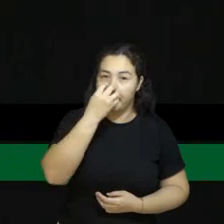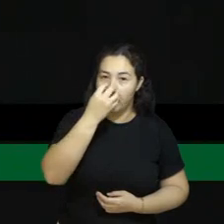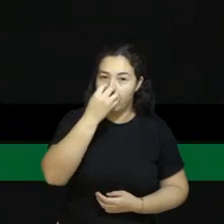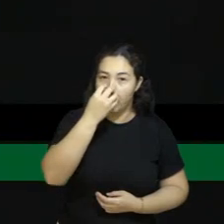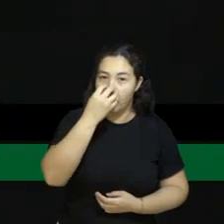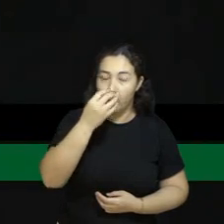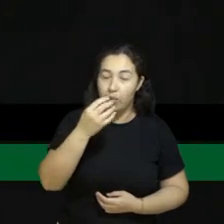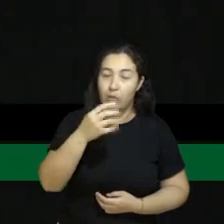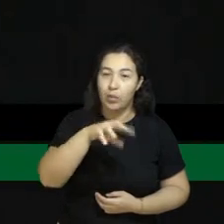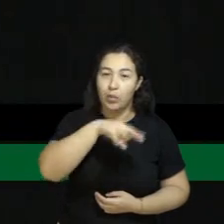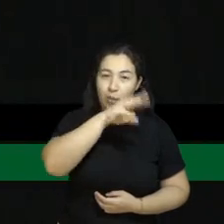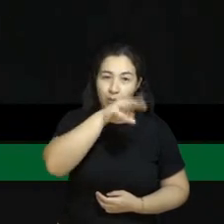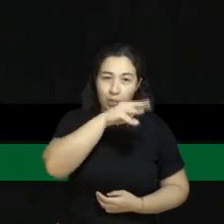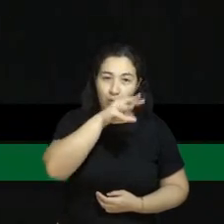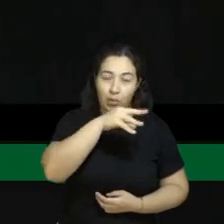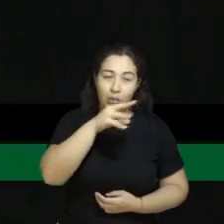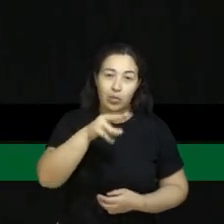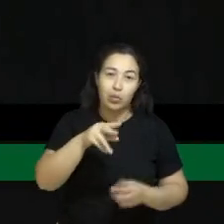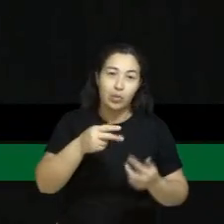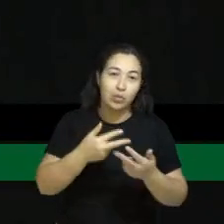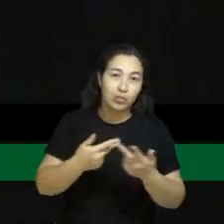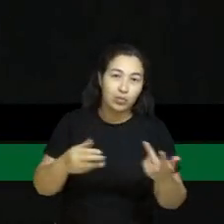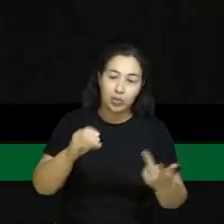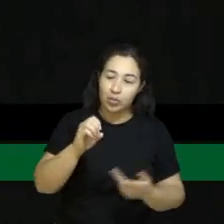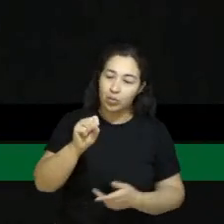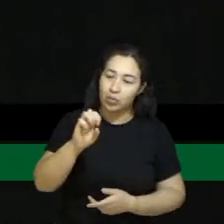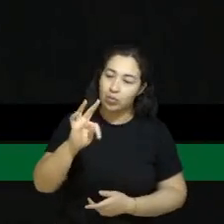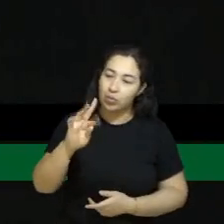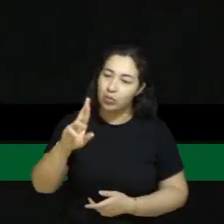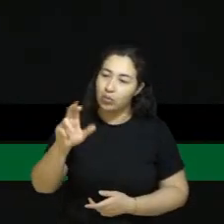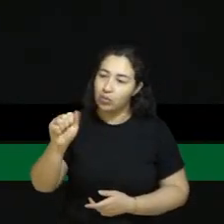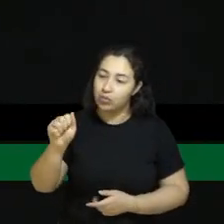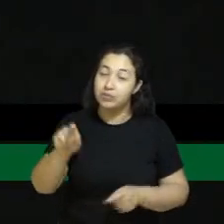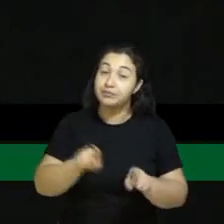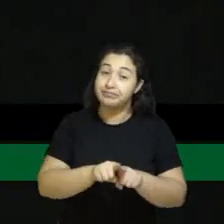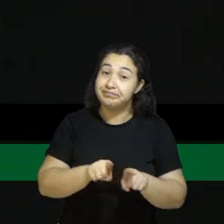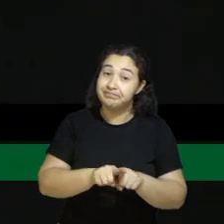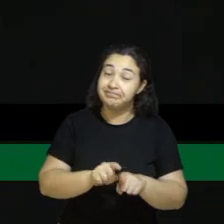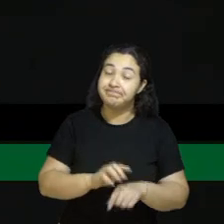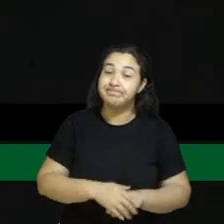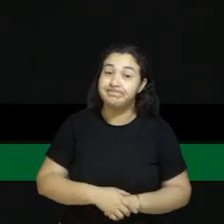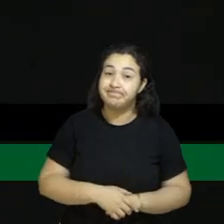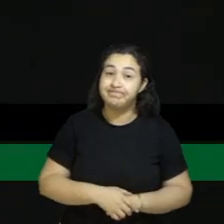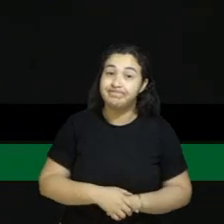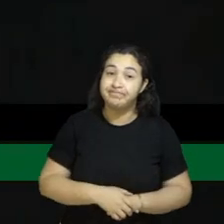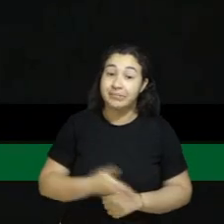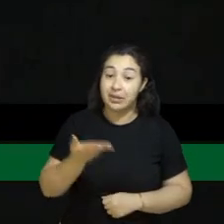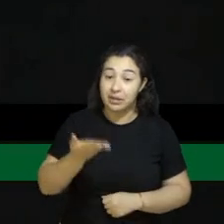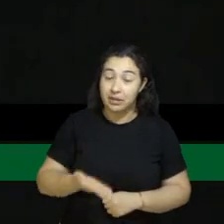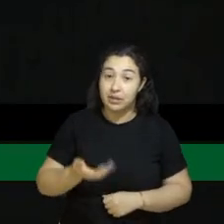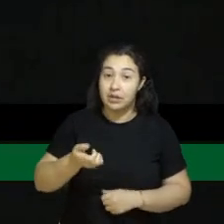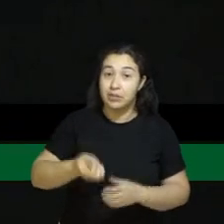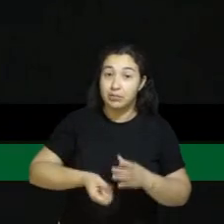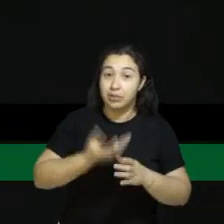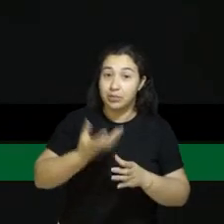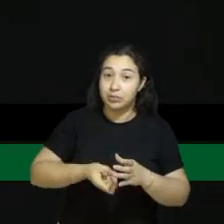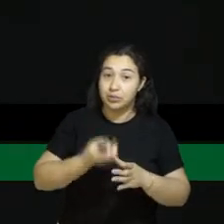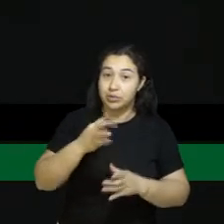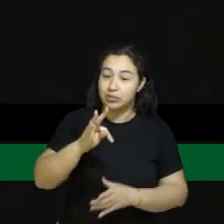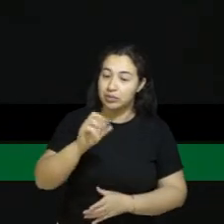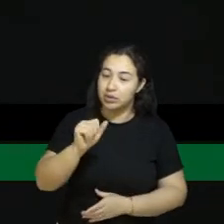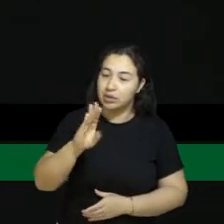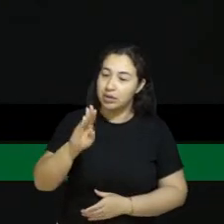ostras e mexilhões. O segundo lugar no ranking quando se trata de produção de tabaco,